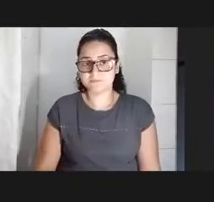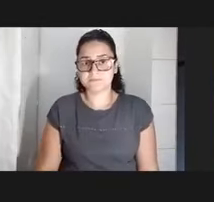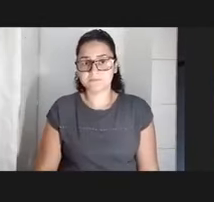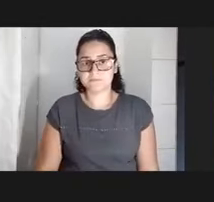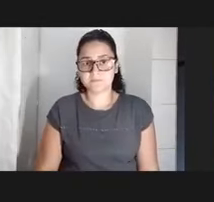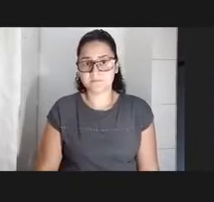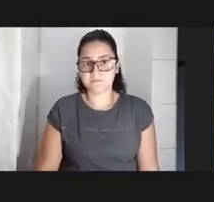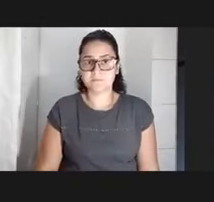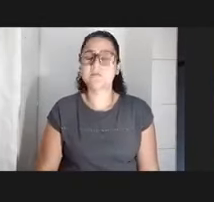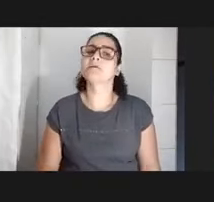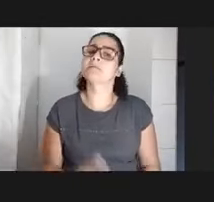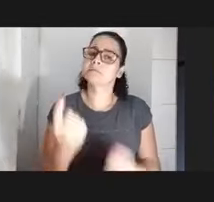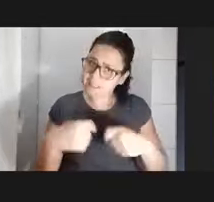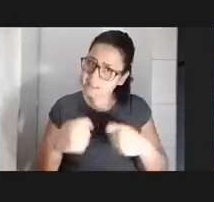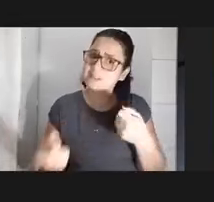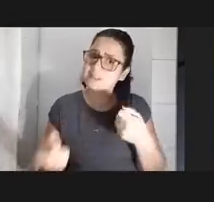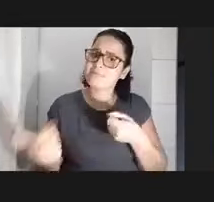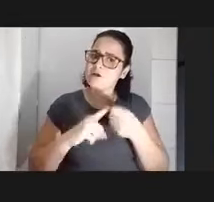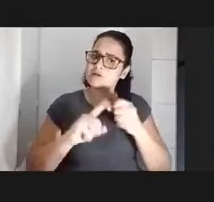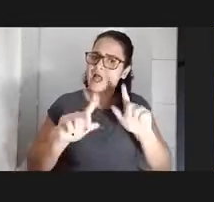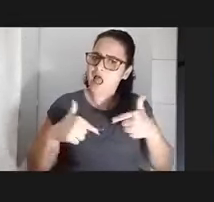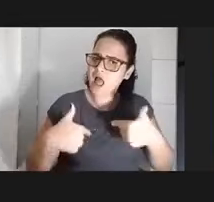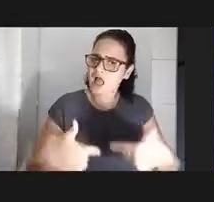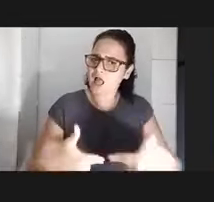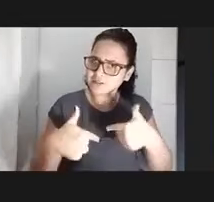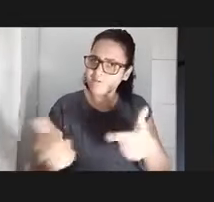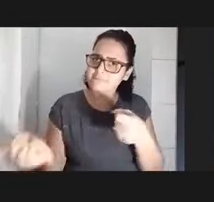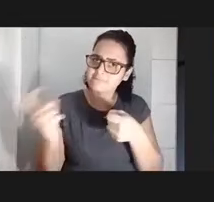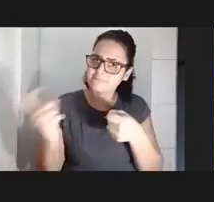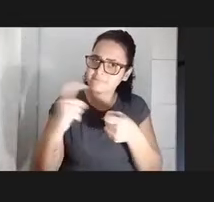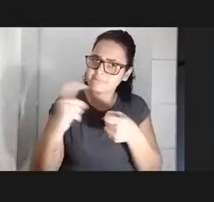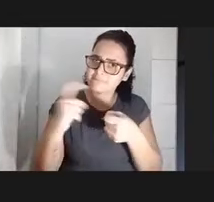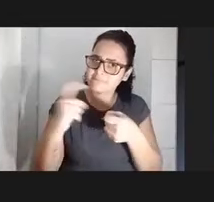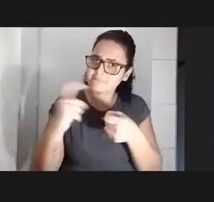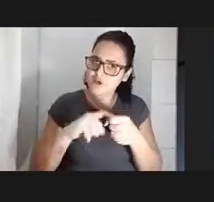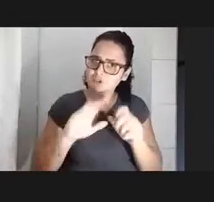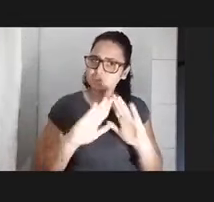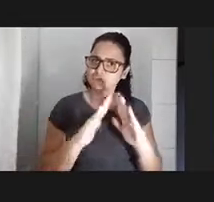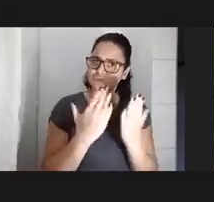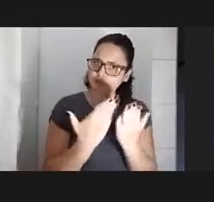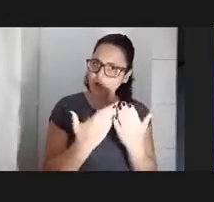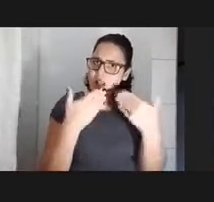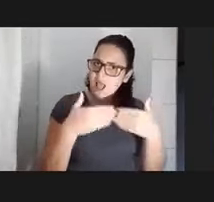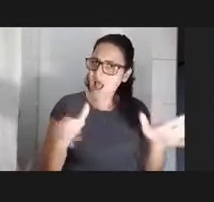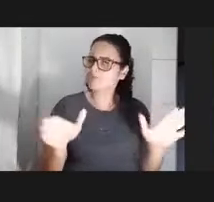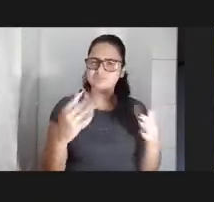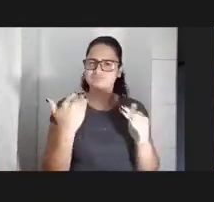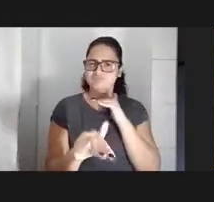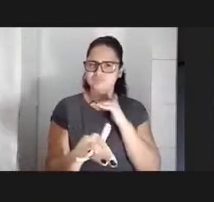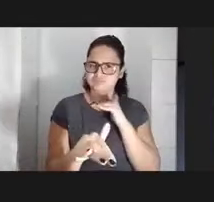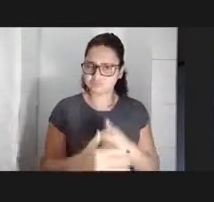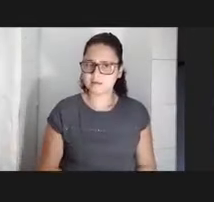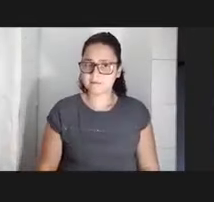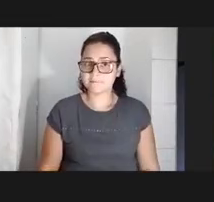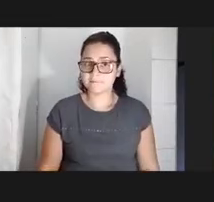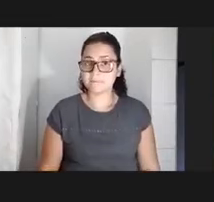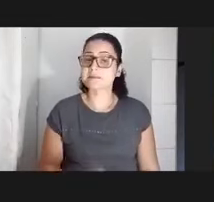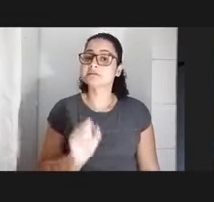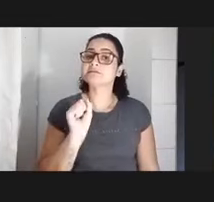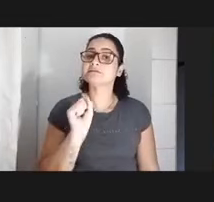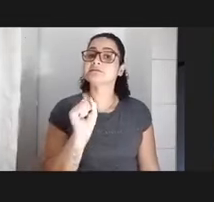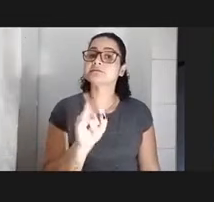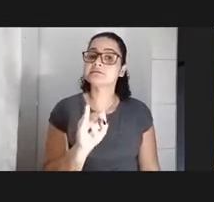das atividades educativas nas escolas, né? Sem que haja a